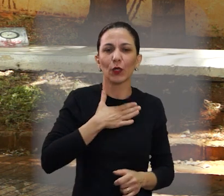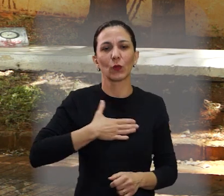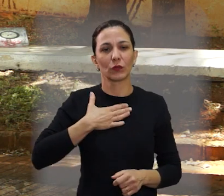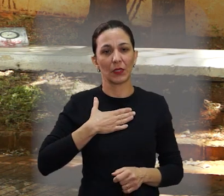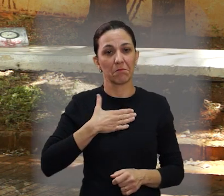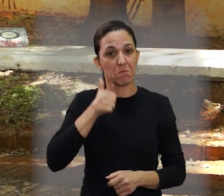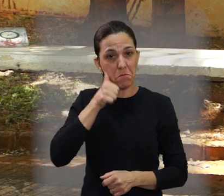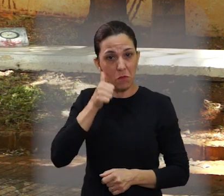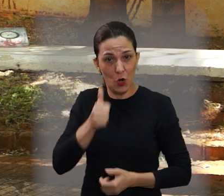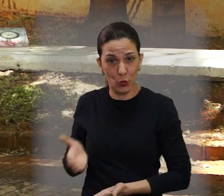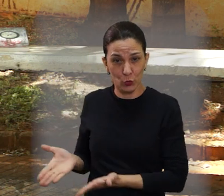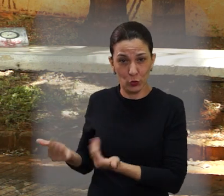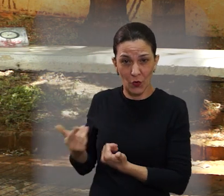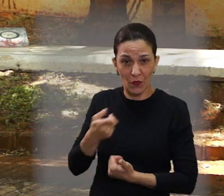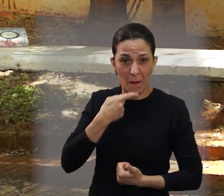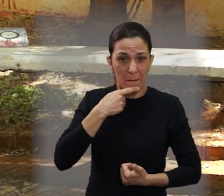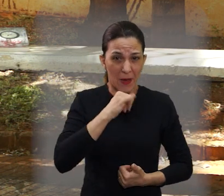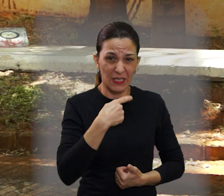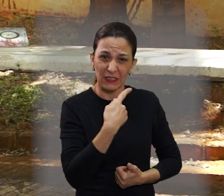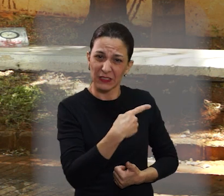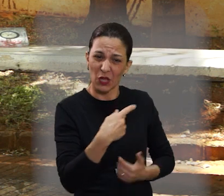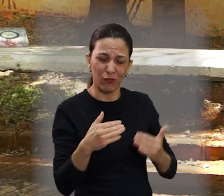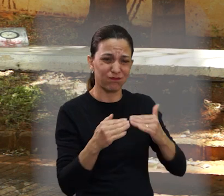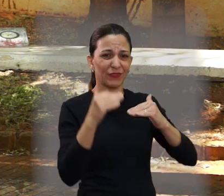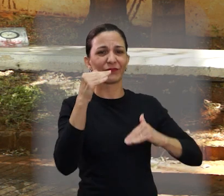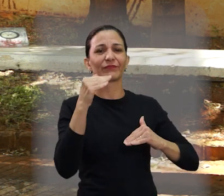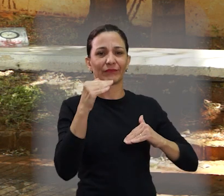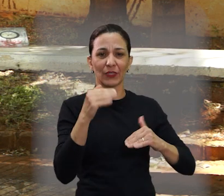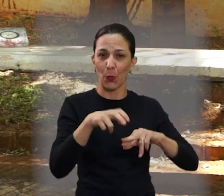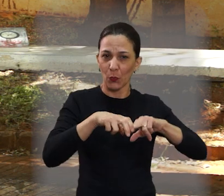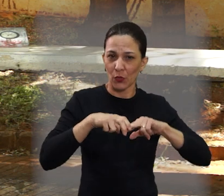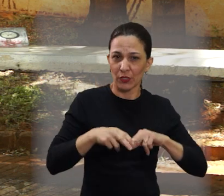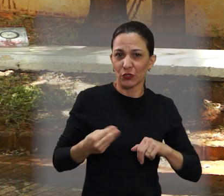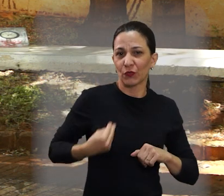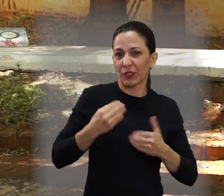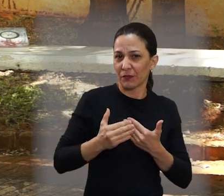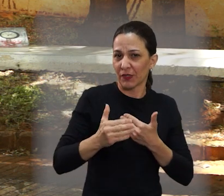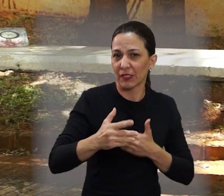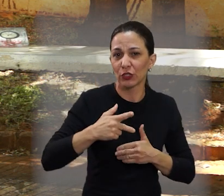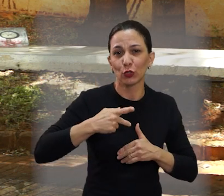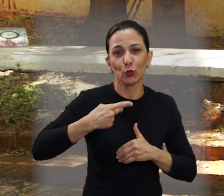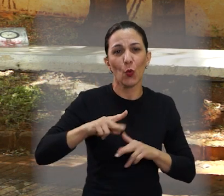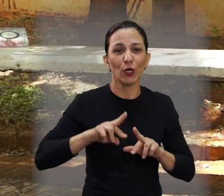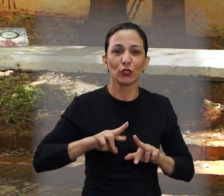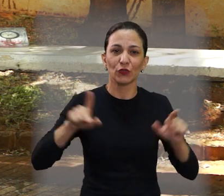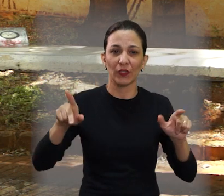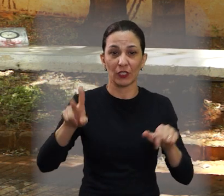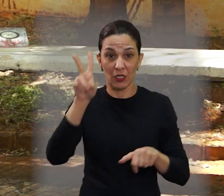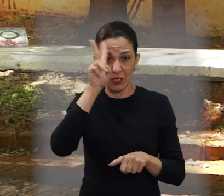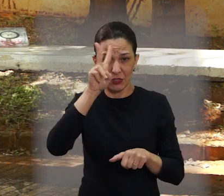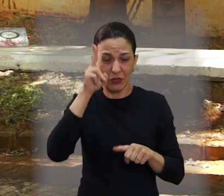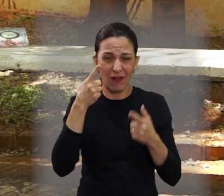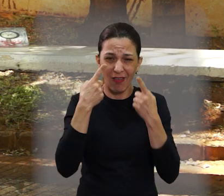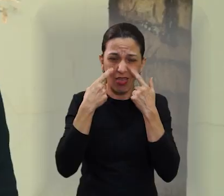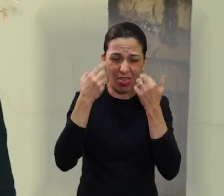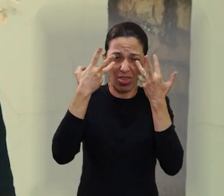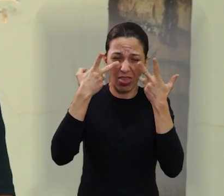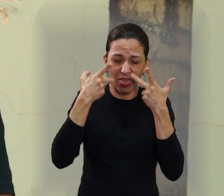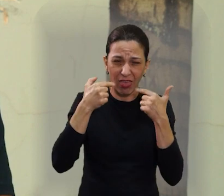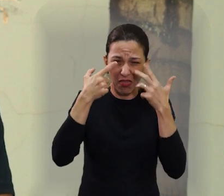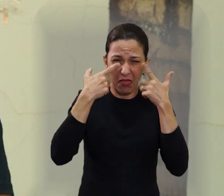da escravidão. E a filha, jovem, já via que tinha coisa errada com o pai. Ela decidiu seguir a vida dela de outras